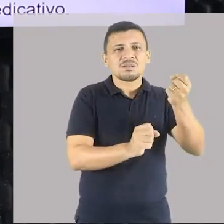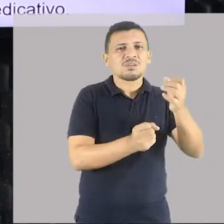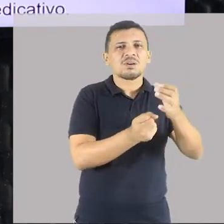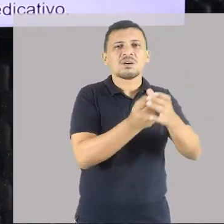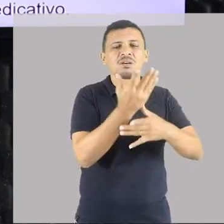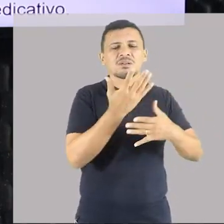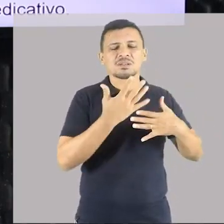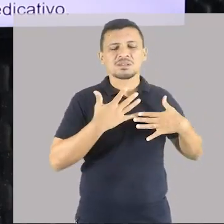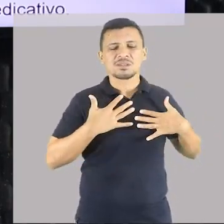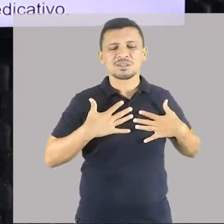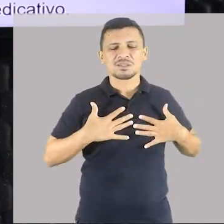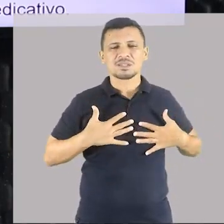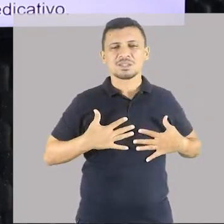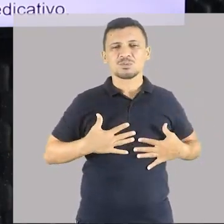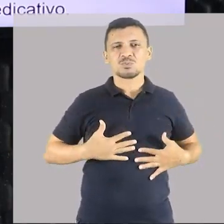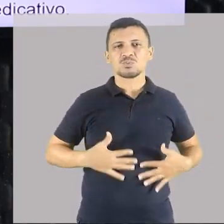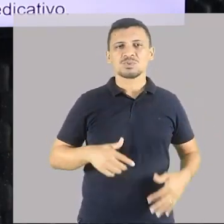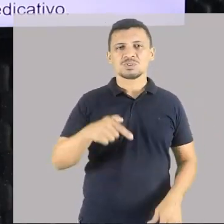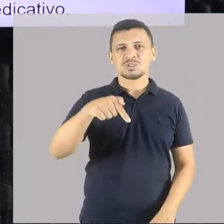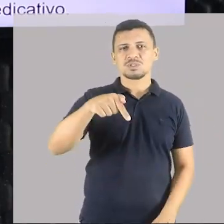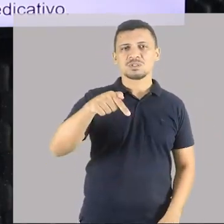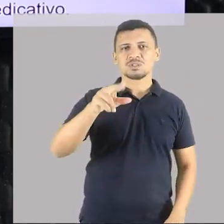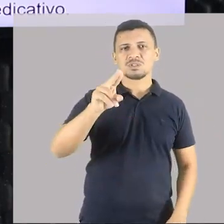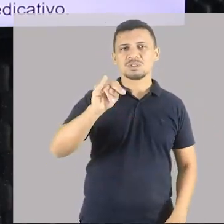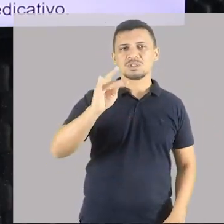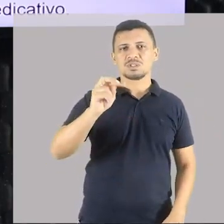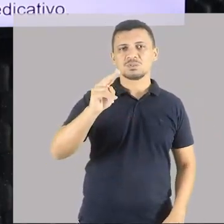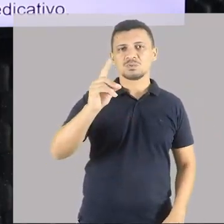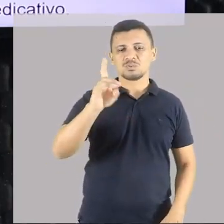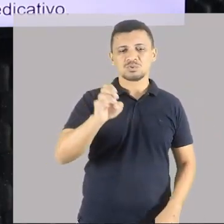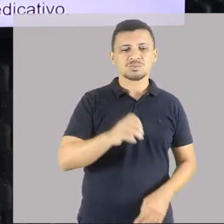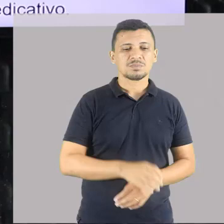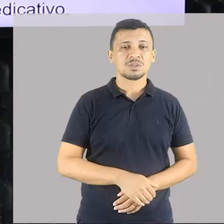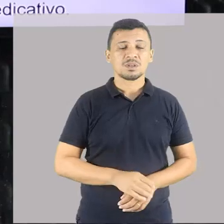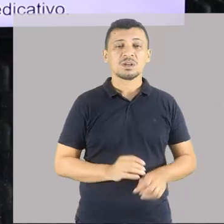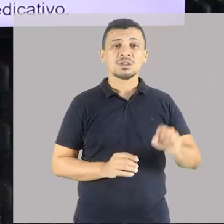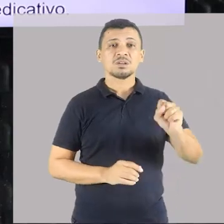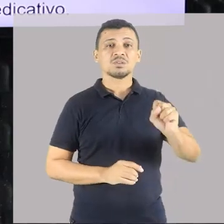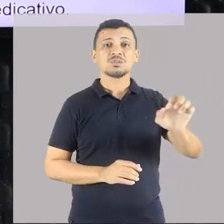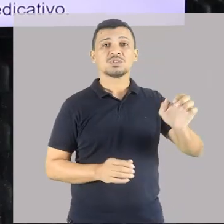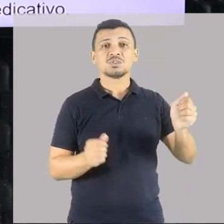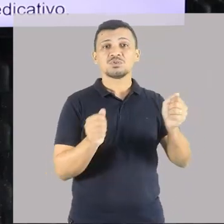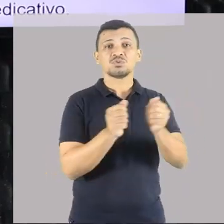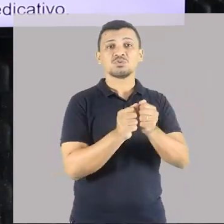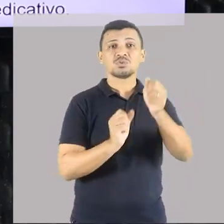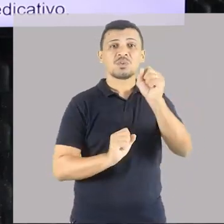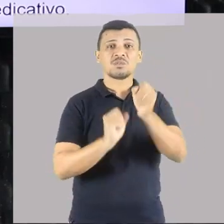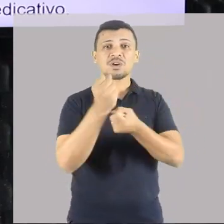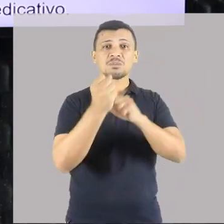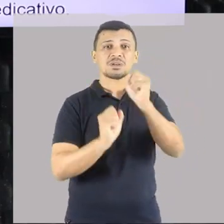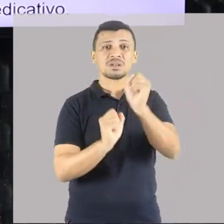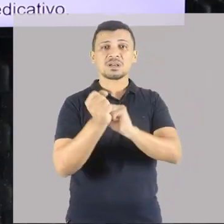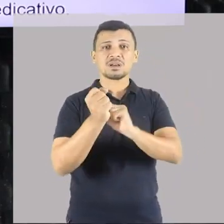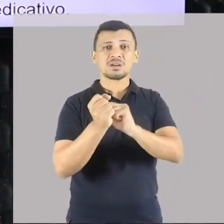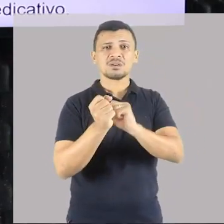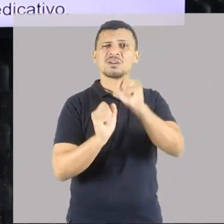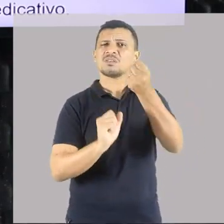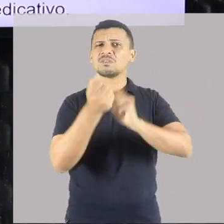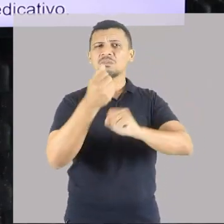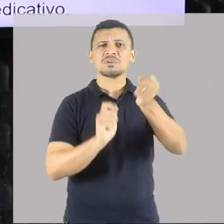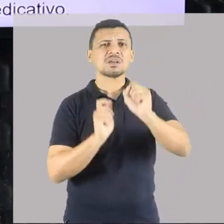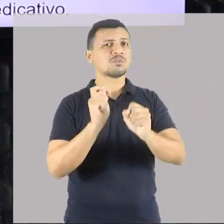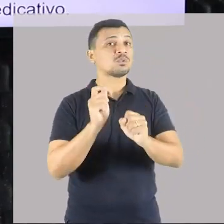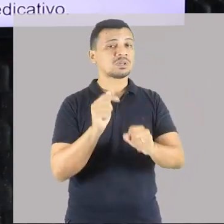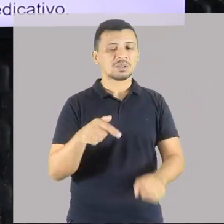detalhe aqui, certo? Olha o si junto do verbo fabricar. Fabricava o quê? A